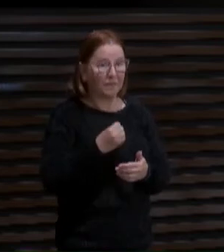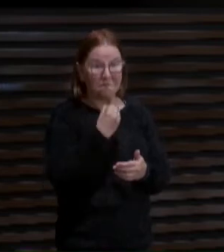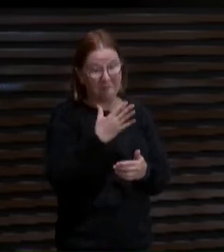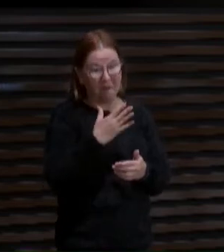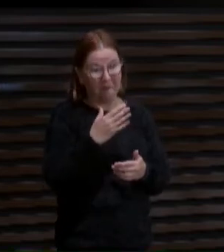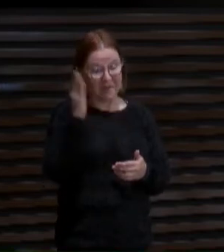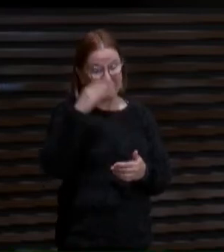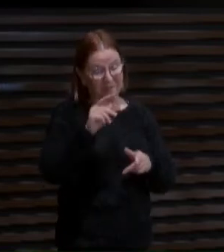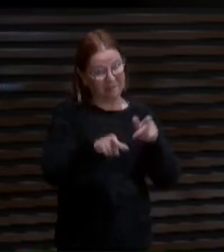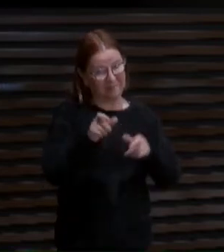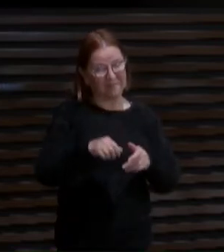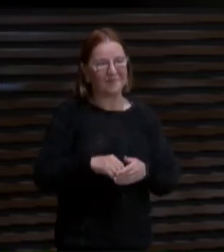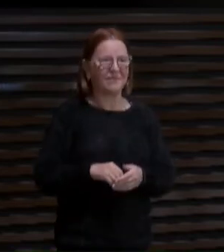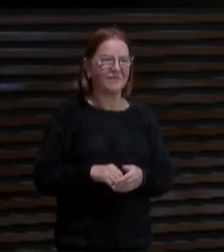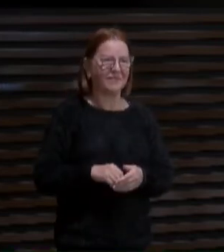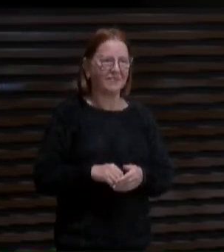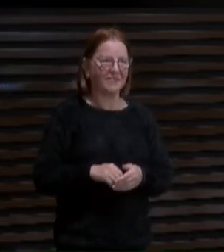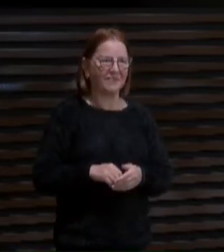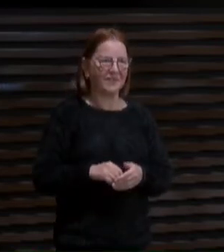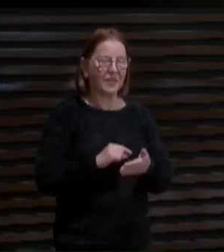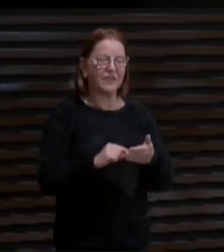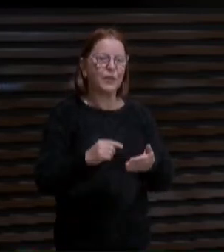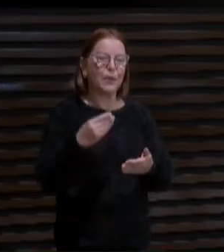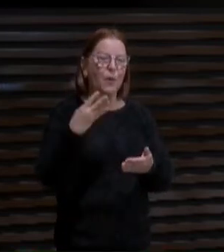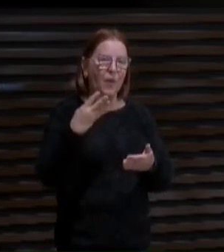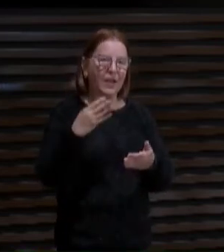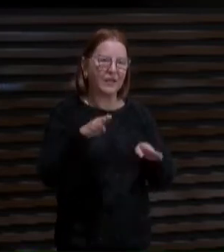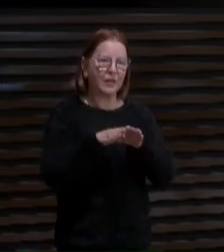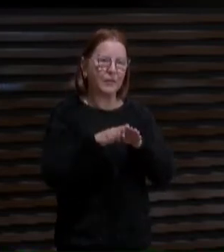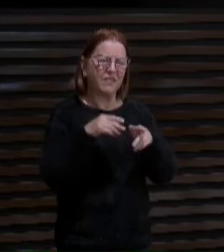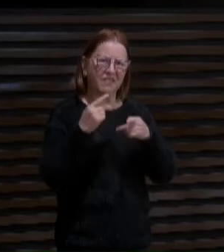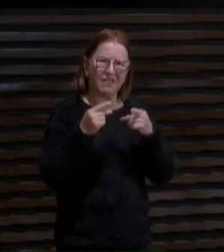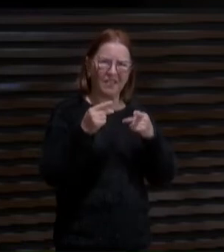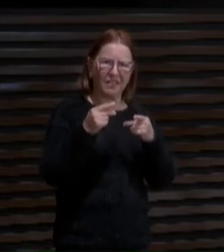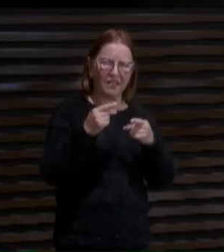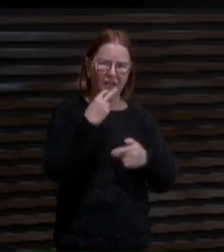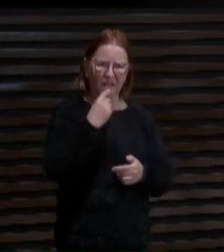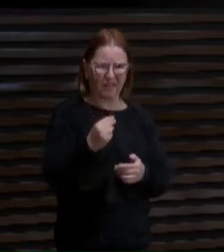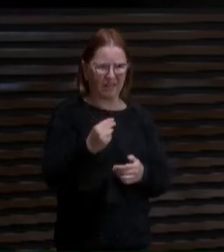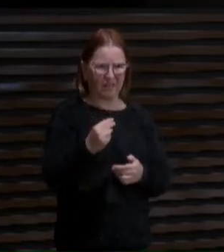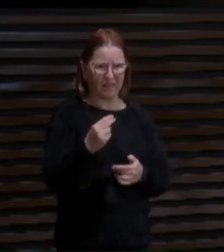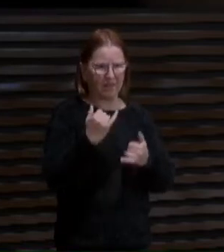um e dois ele fala da língua quatro ele fala da língua o que parece que está fora de contexto né